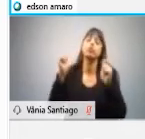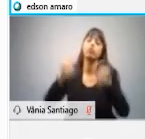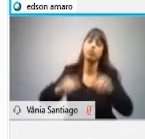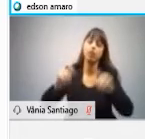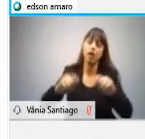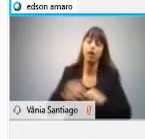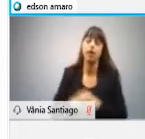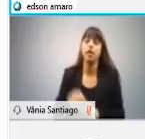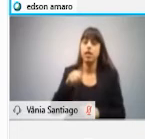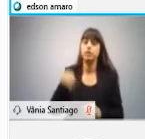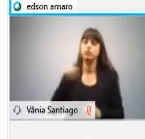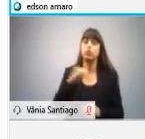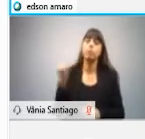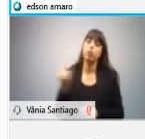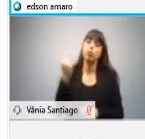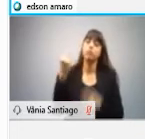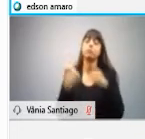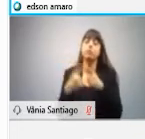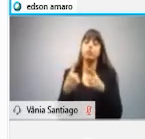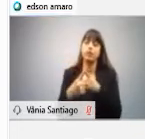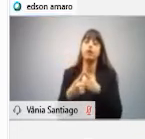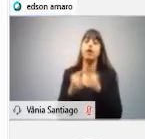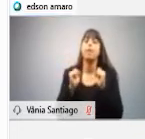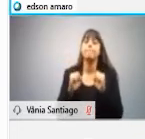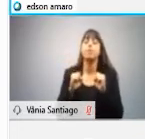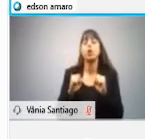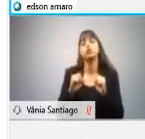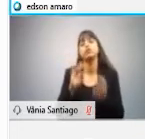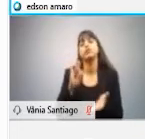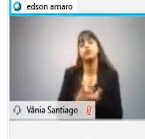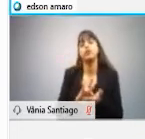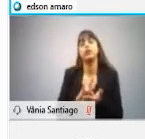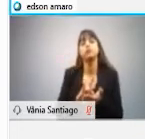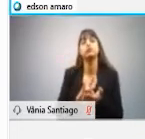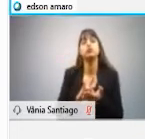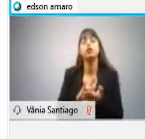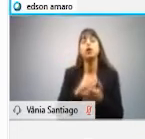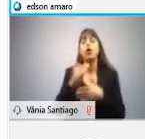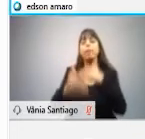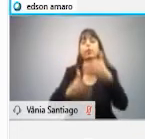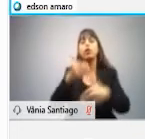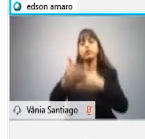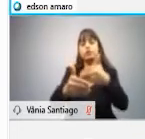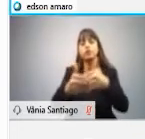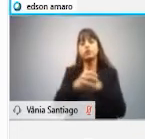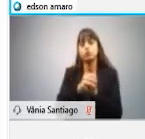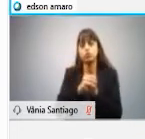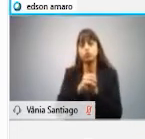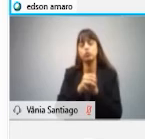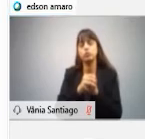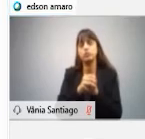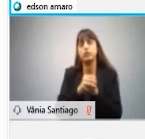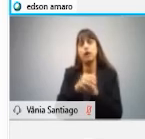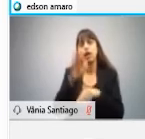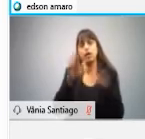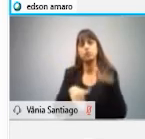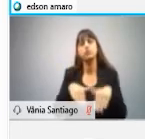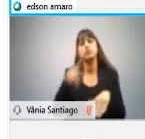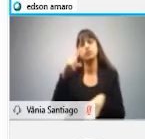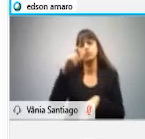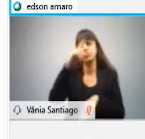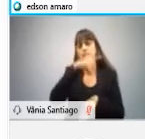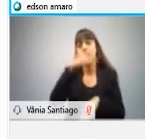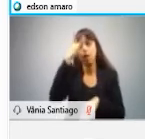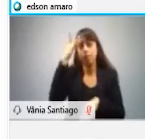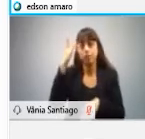muito importantes, porque eles podem, certamente, terminar um processo de dificuldade. Em outras palavras, as pessoas